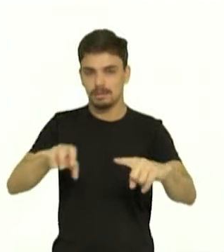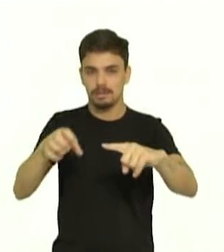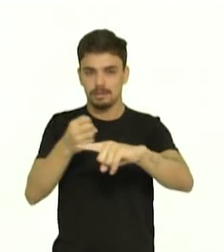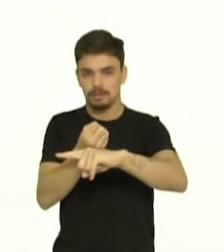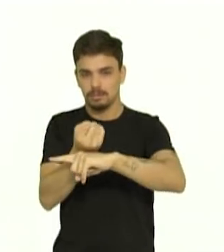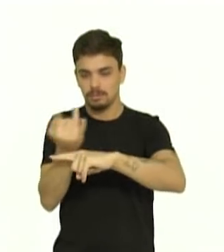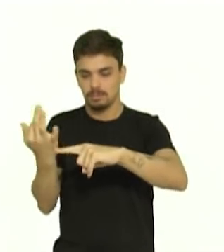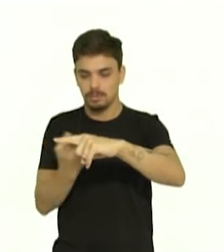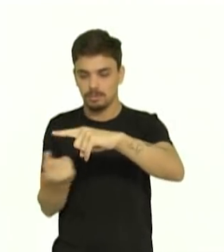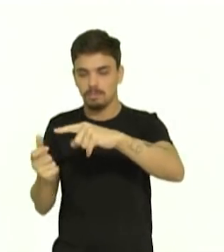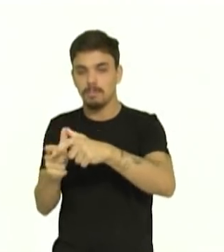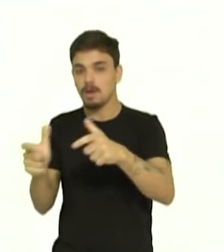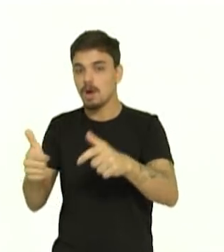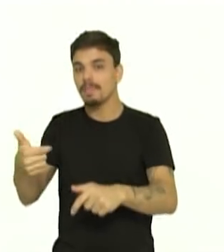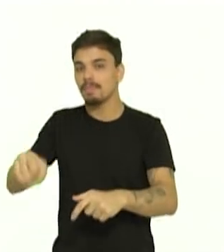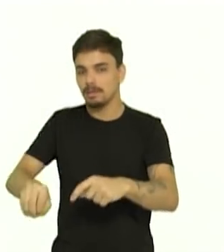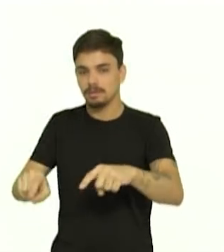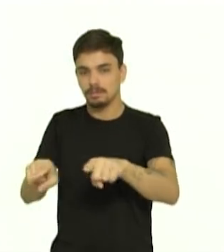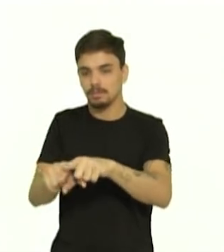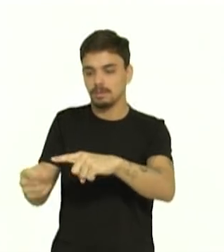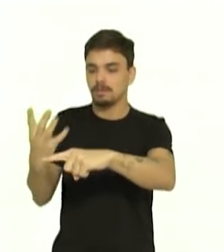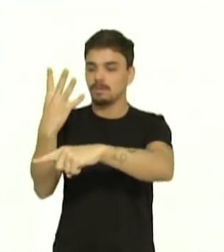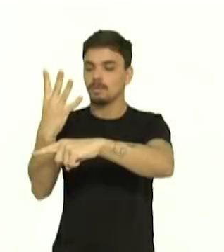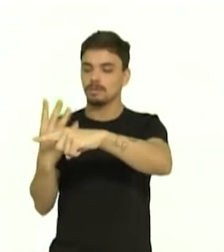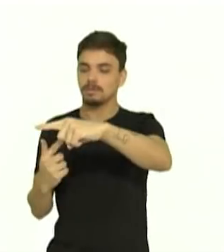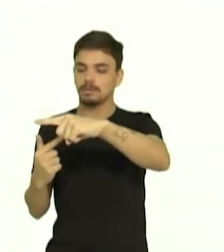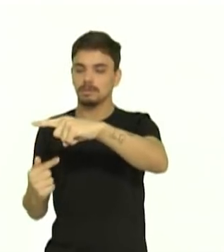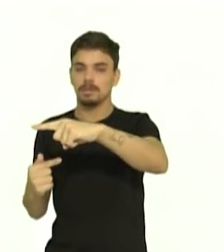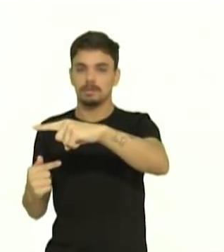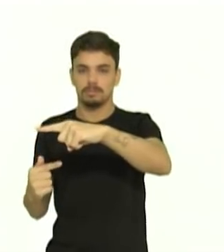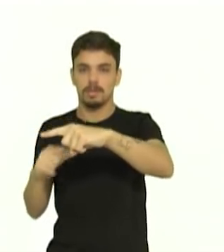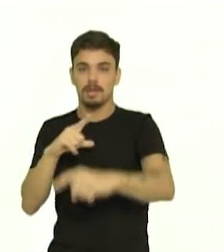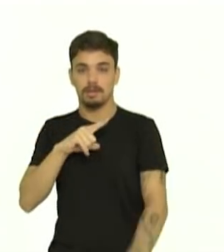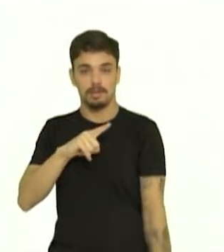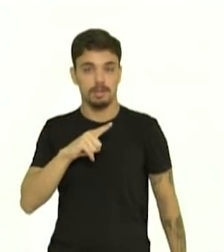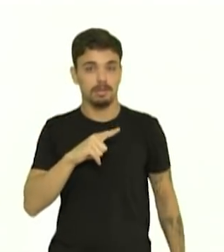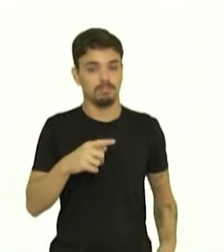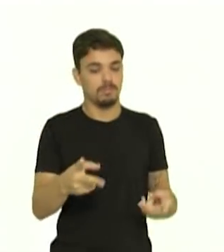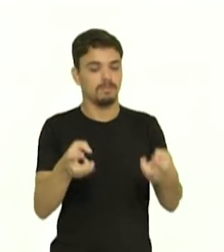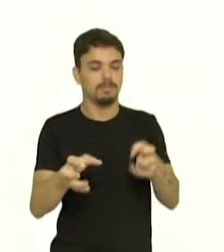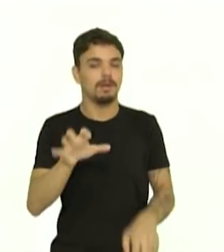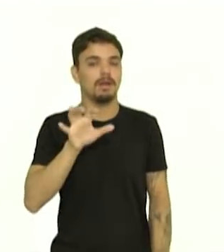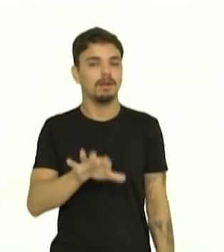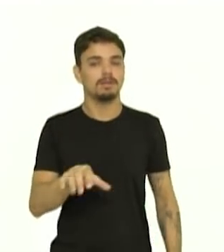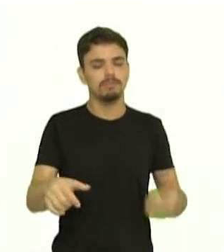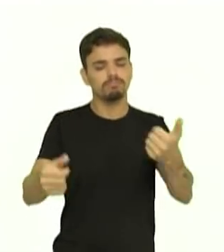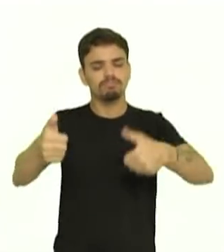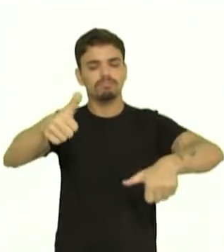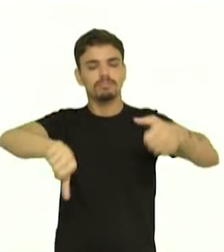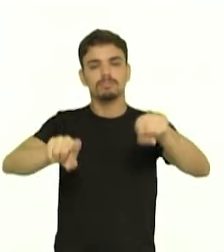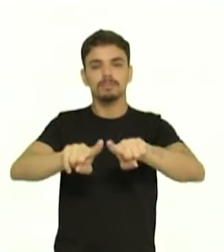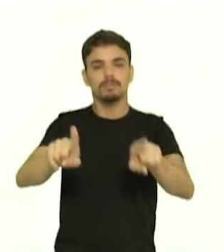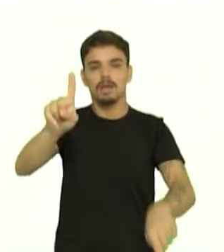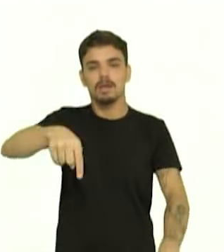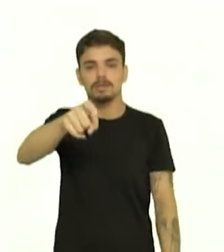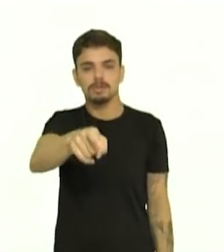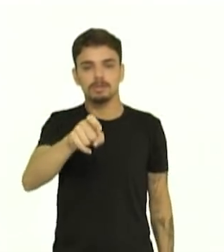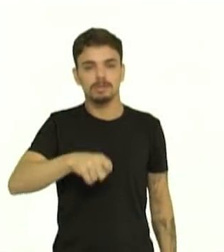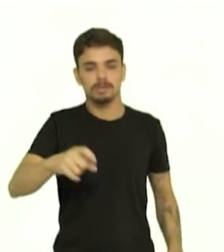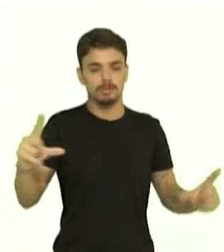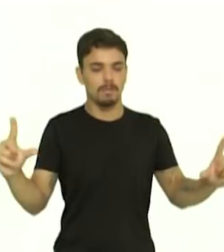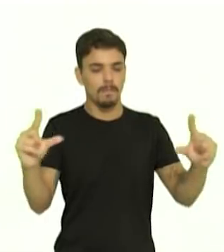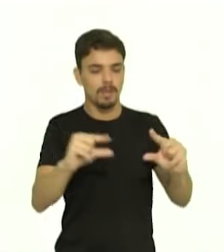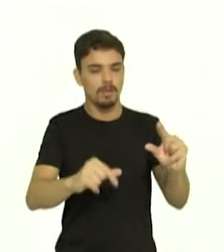do que 10, 4 sétimos. Então esse é o conjunto m que eu tenho que analisar. Sejam x o